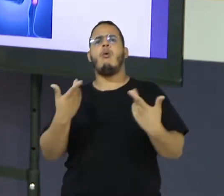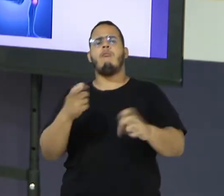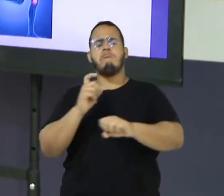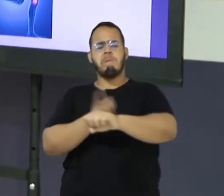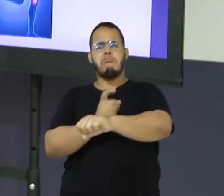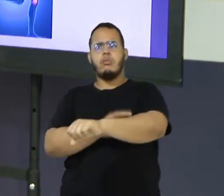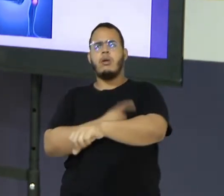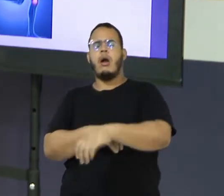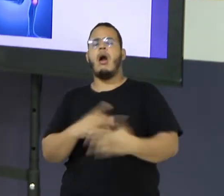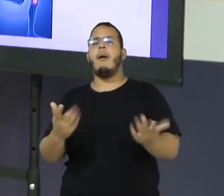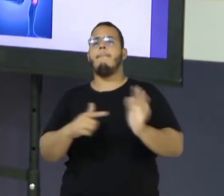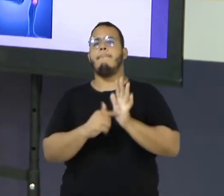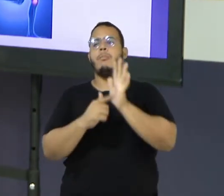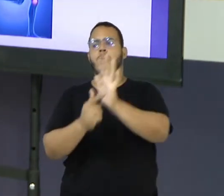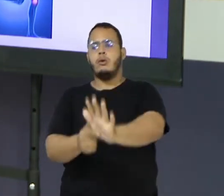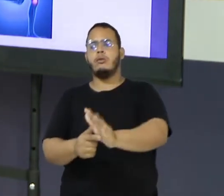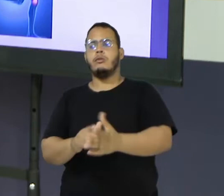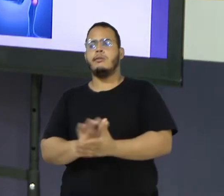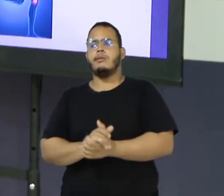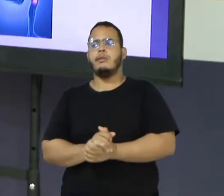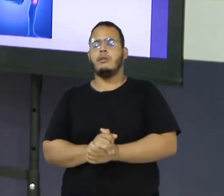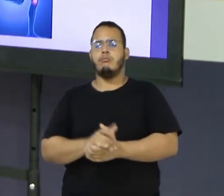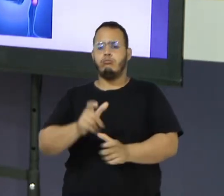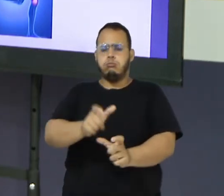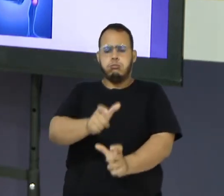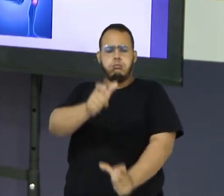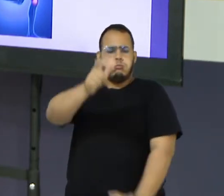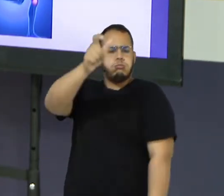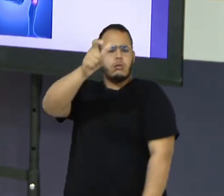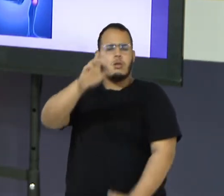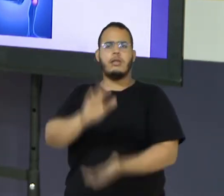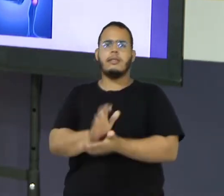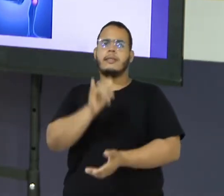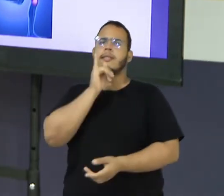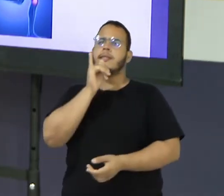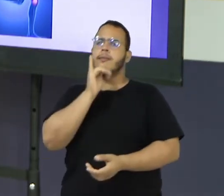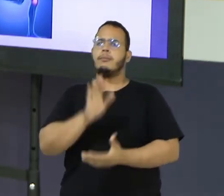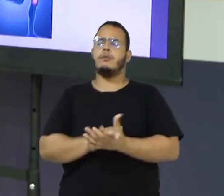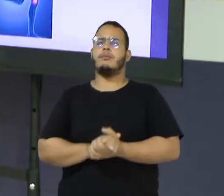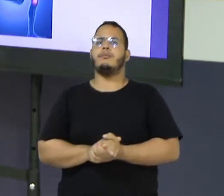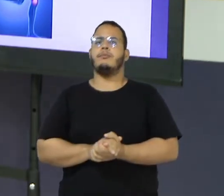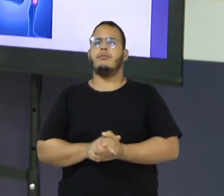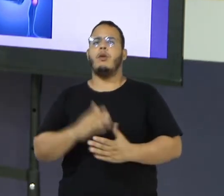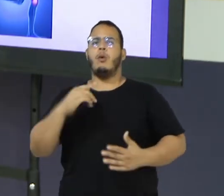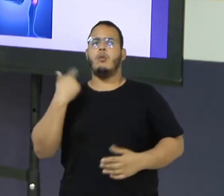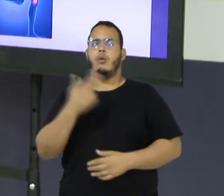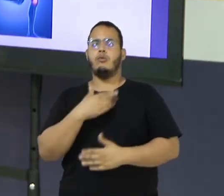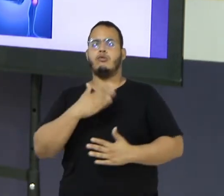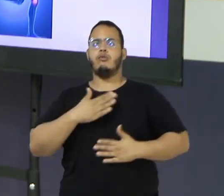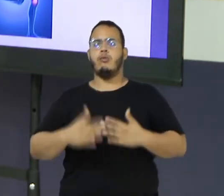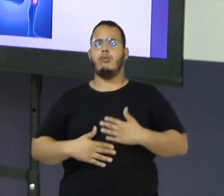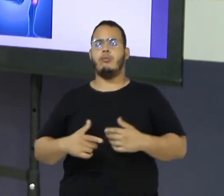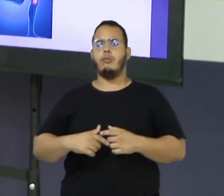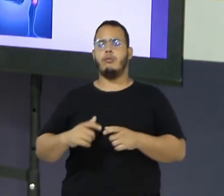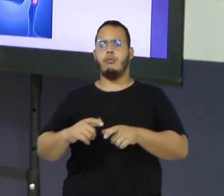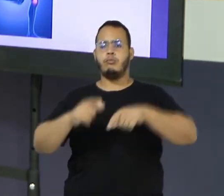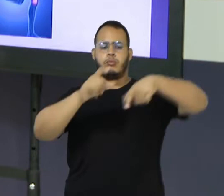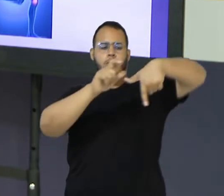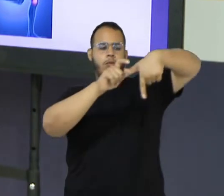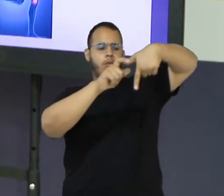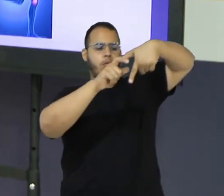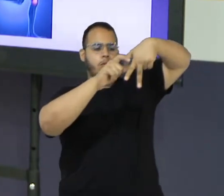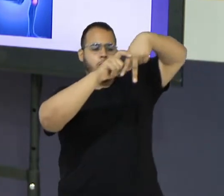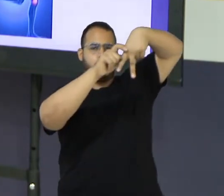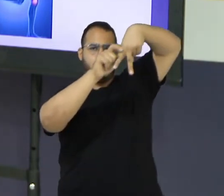longos? São aqueles, ó, que apresentam um grande comprimento. Exemplo muito comum aqui do nosso corpo humano, ó, o fêmur, que é o maior osso do